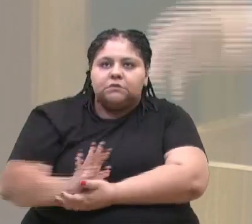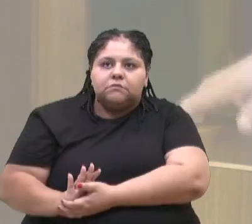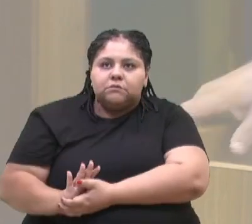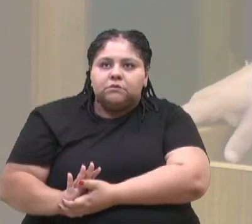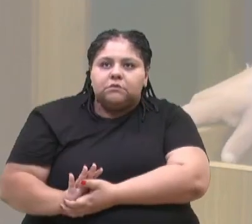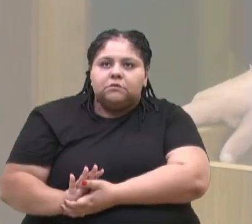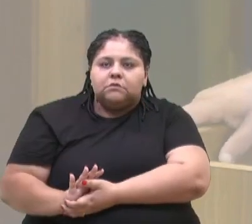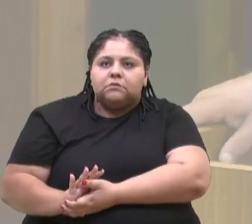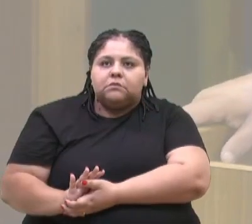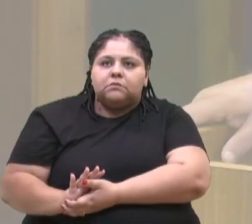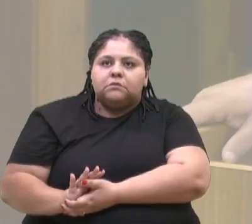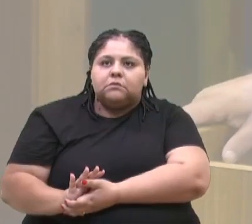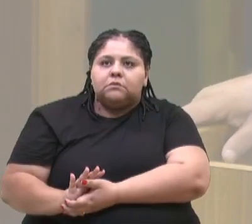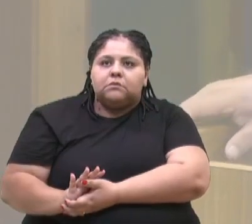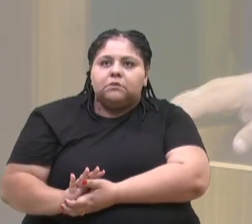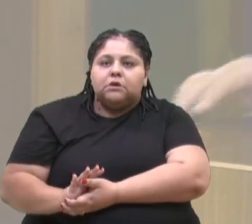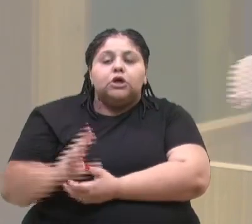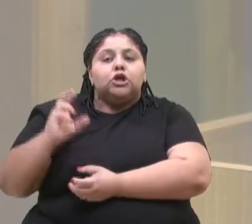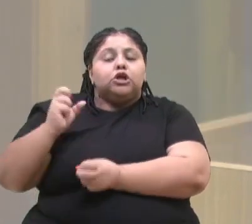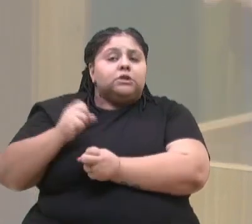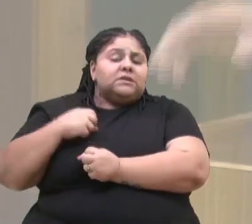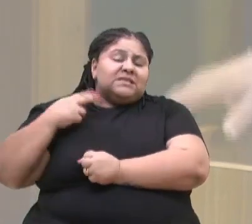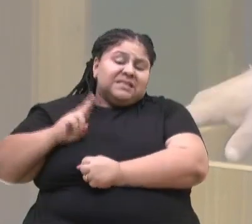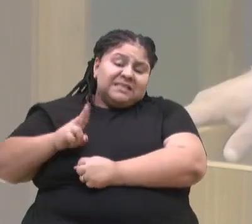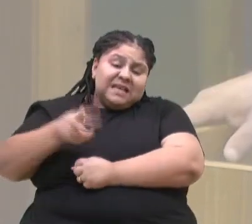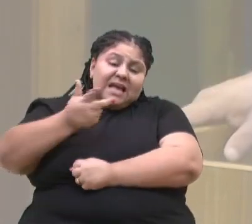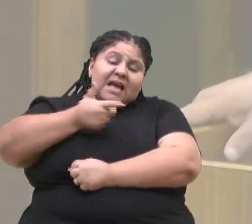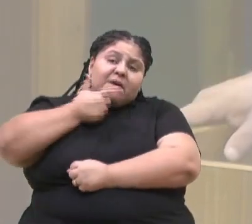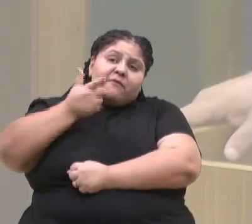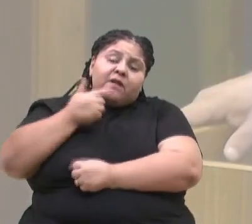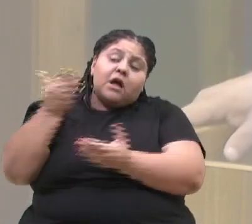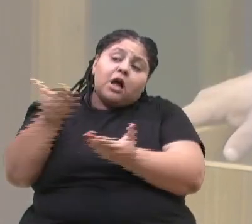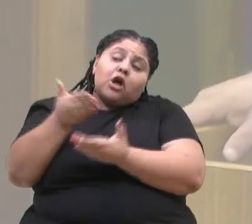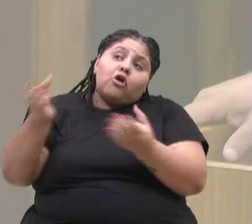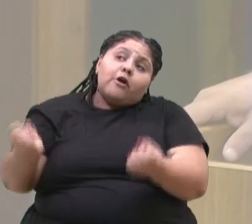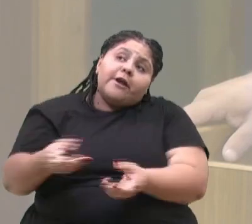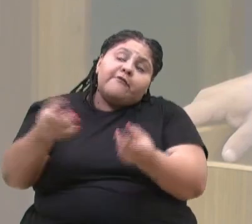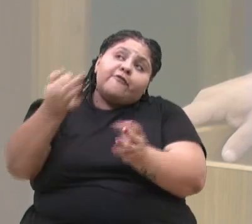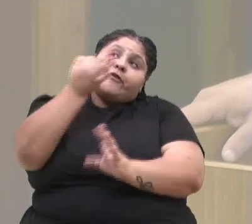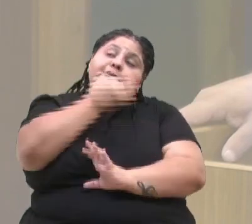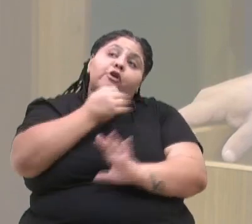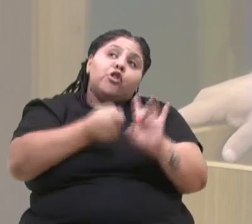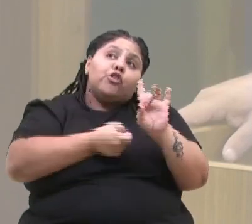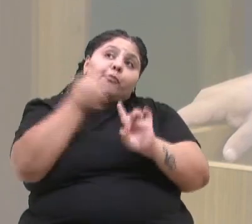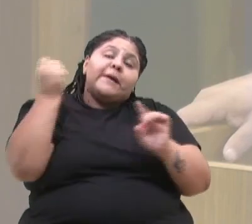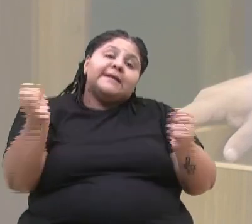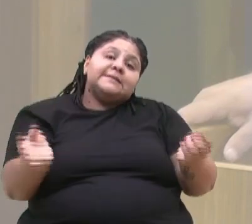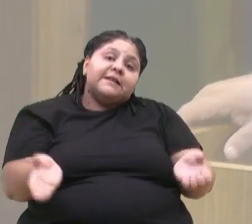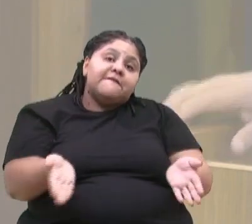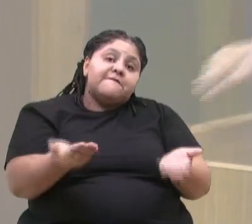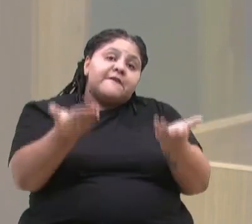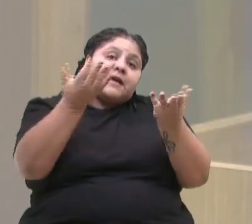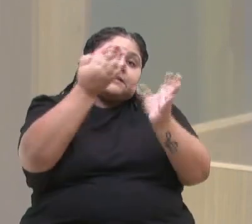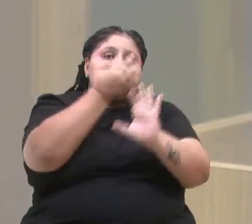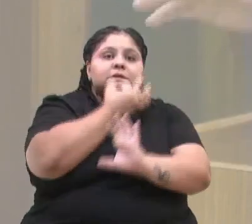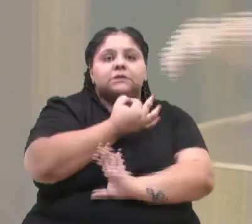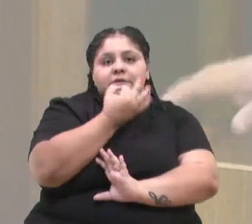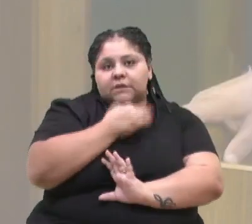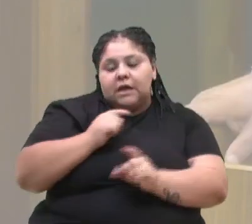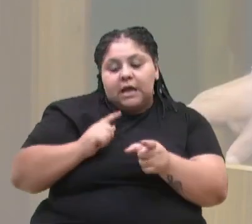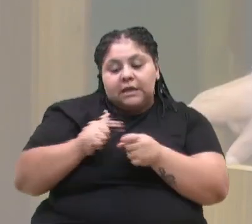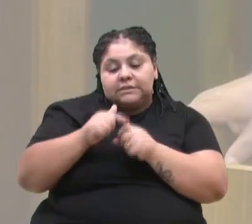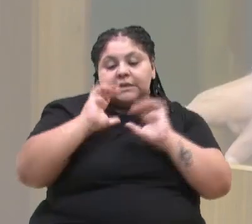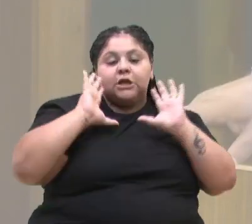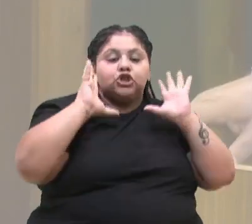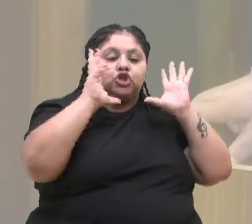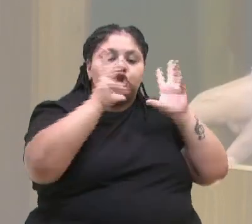no decorrer dos anos, né? Nós estamos na festa da uva, nós estamos no mês da festa da uva. A cidade está toda, pelo